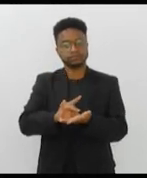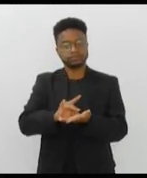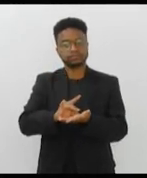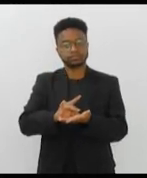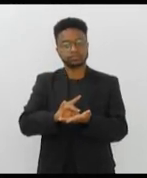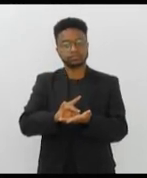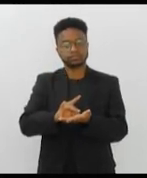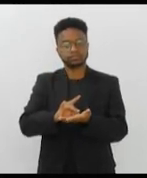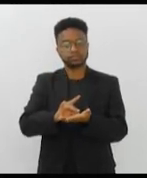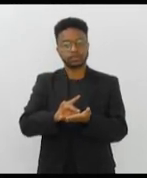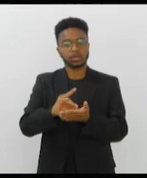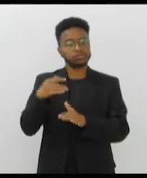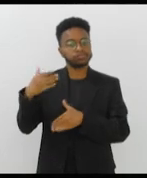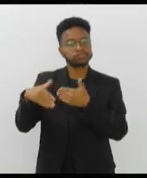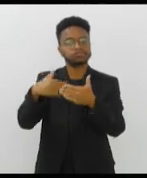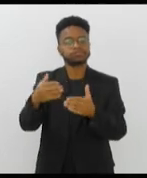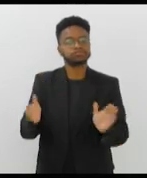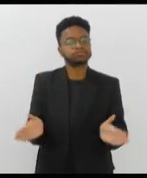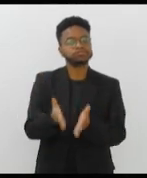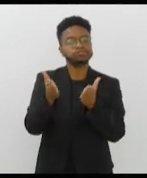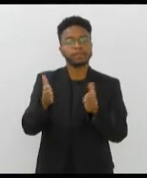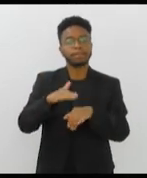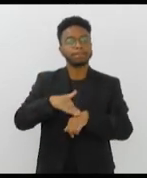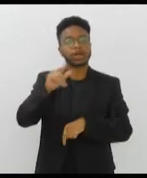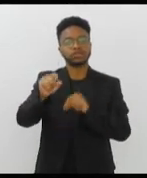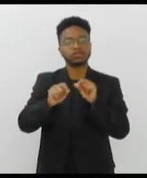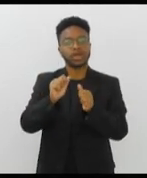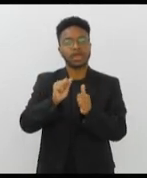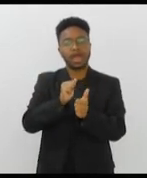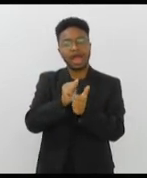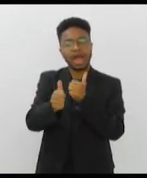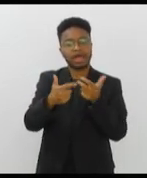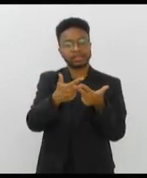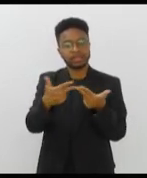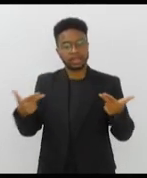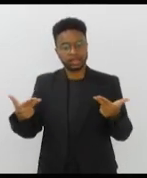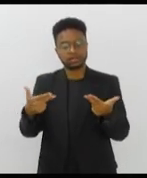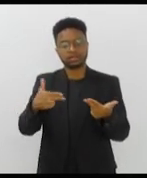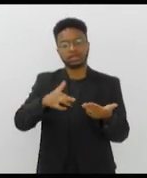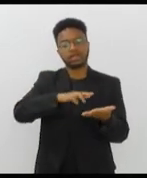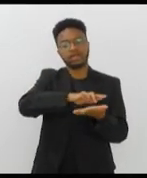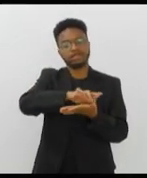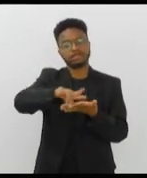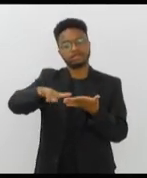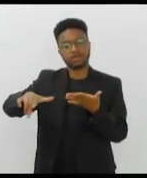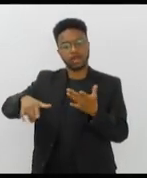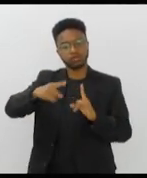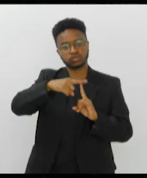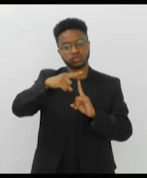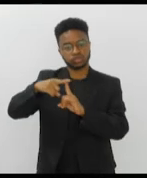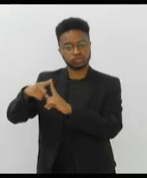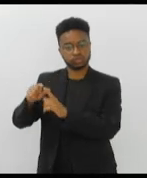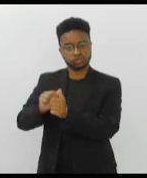cada vez maior de atleta das mais diversas modalidades